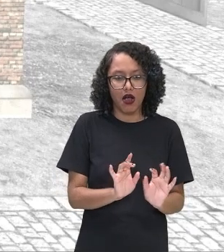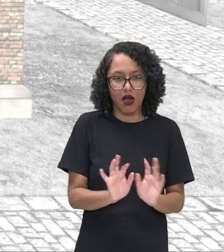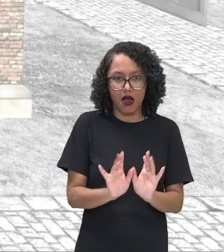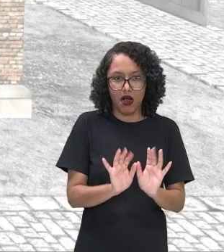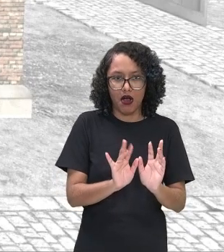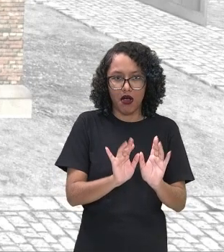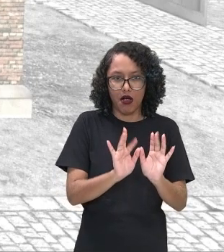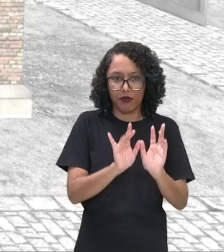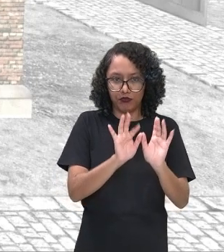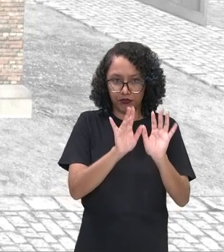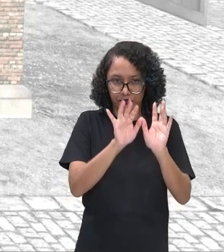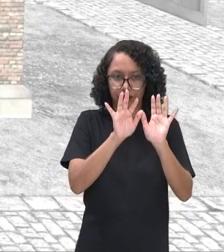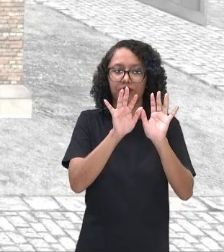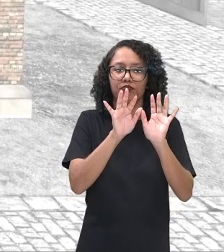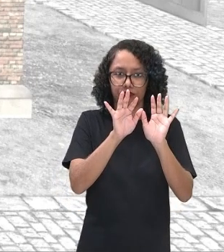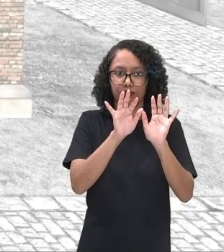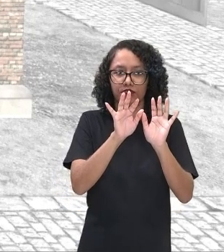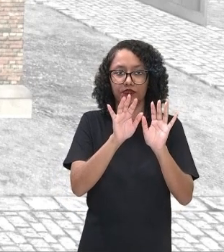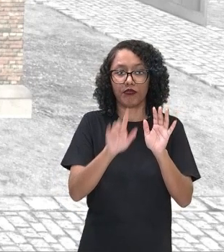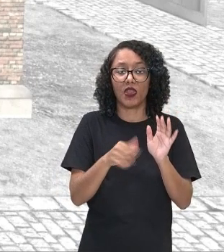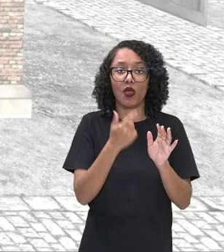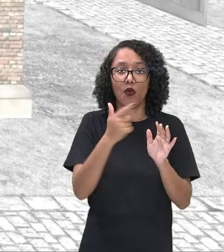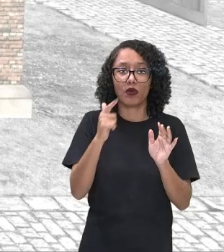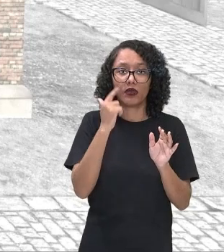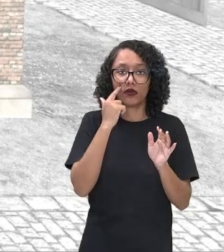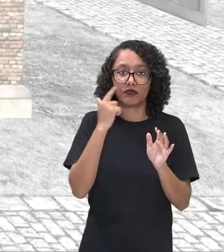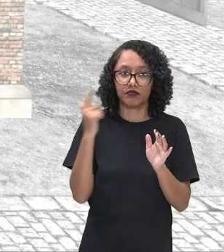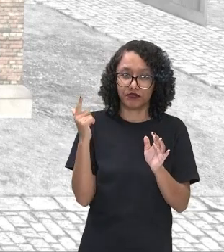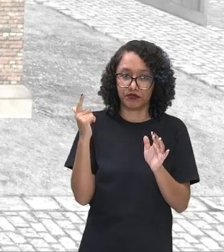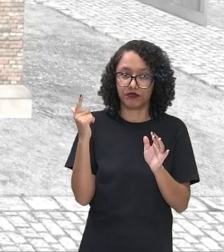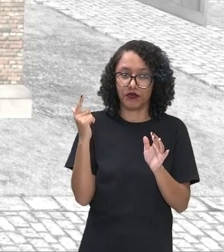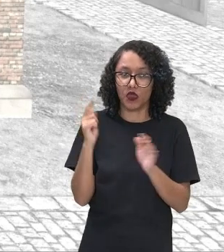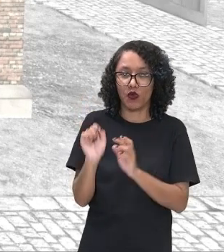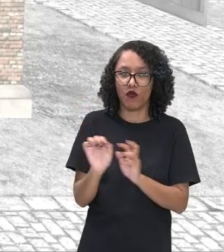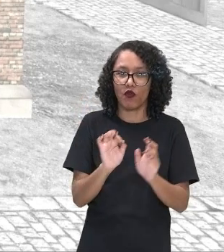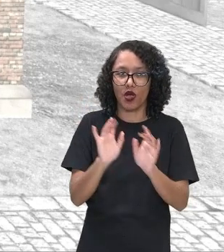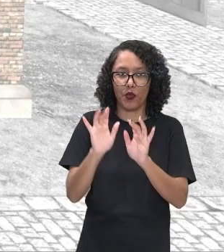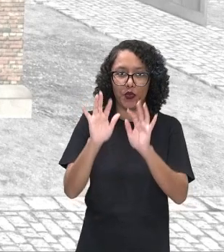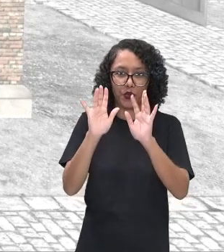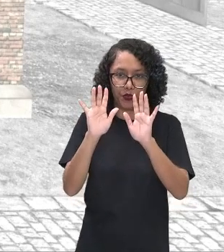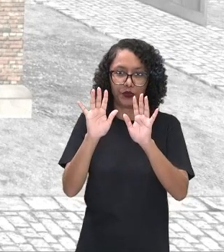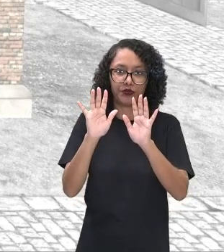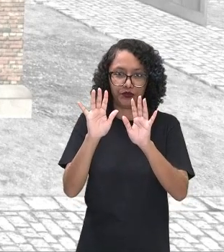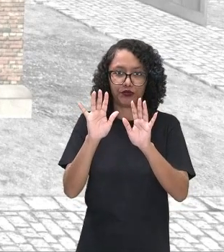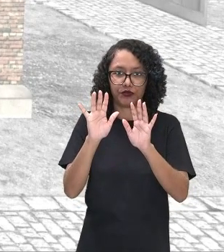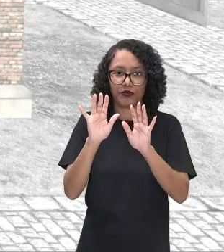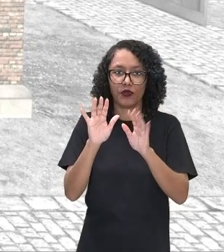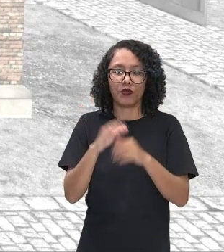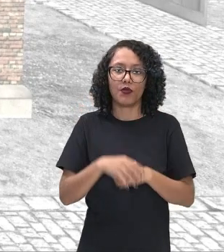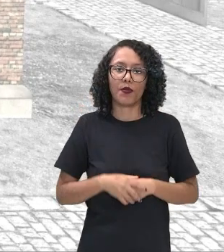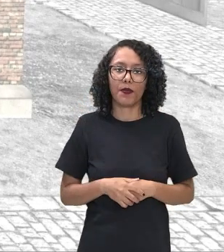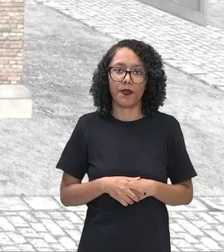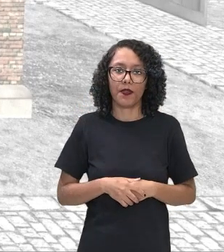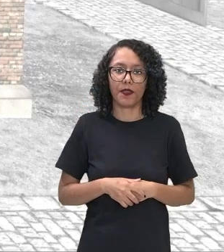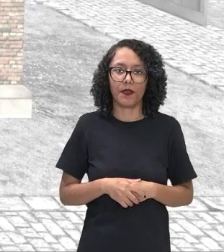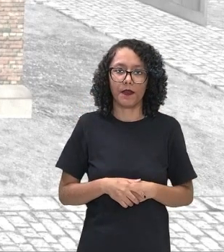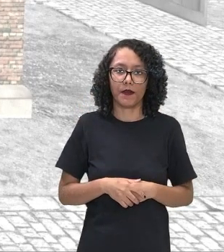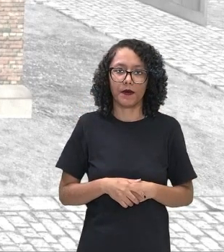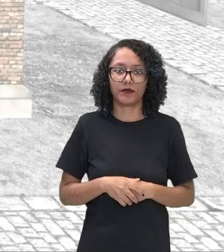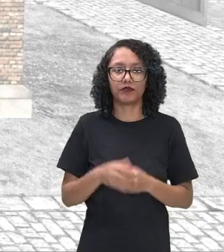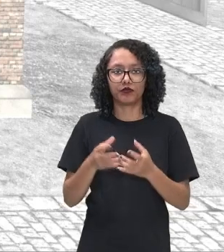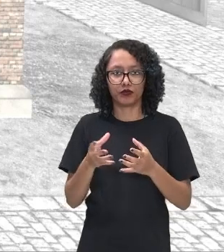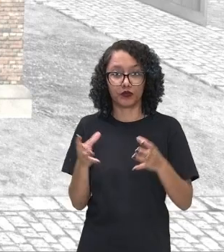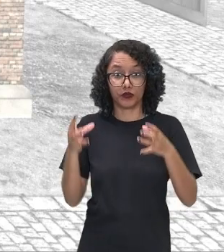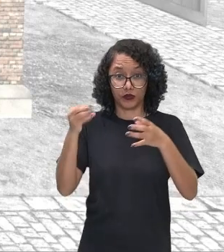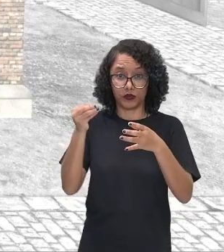alta pressão. 2. Expansão do vapor. O vapor pressurizado é canalizado